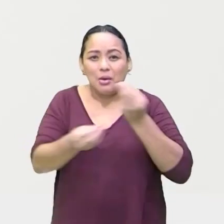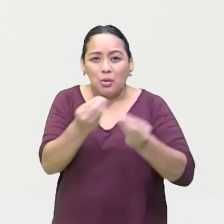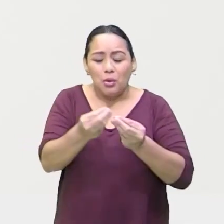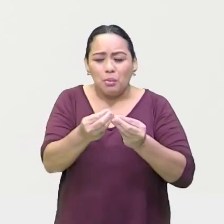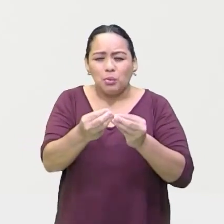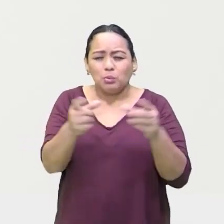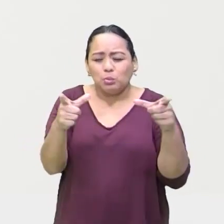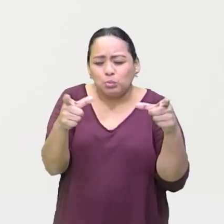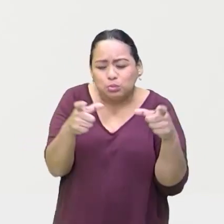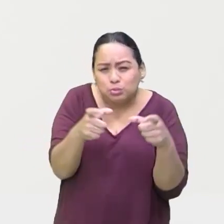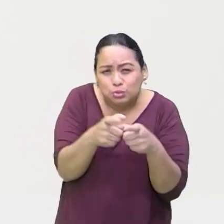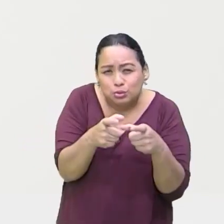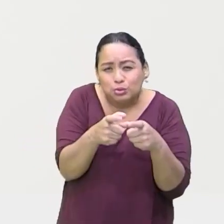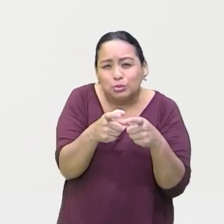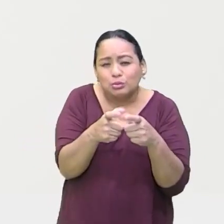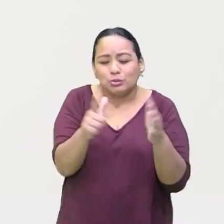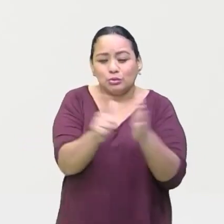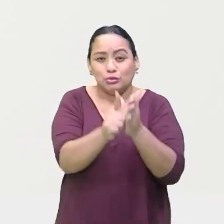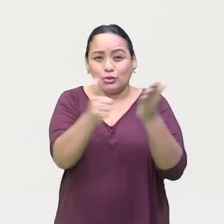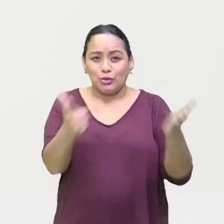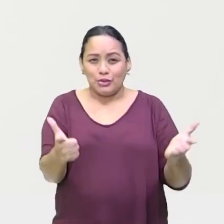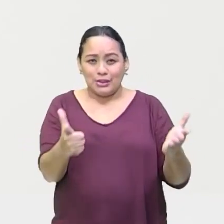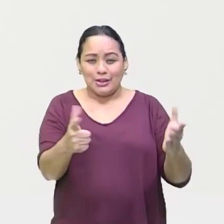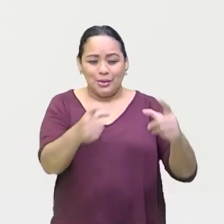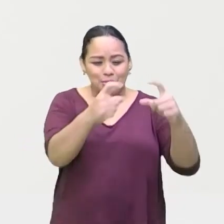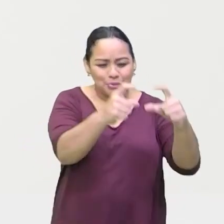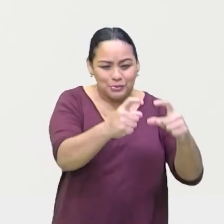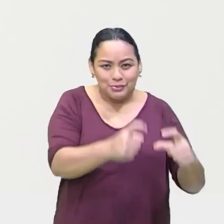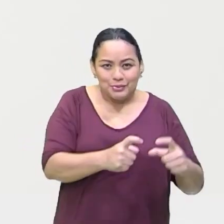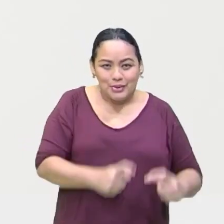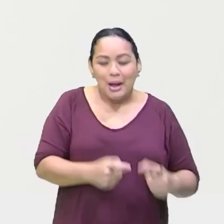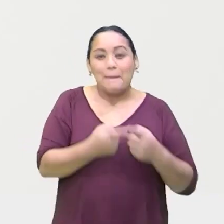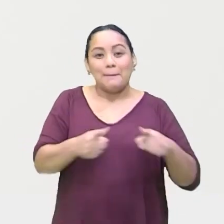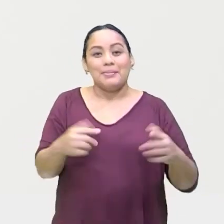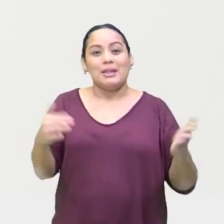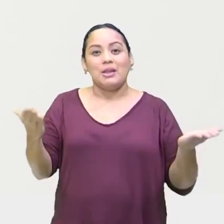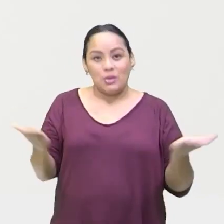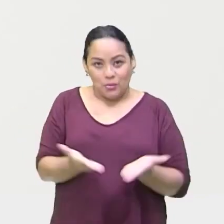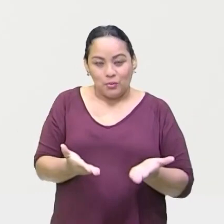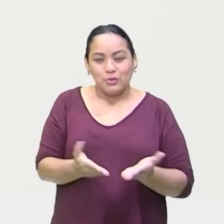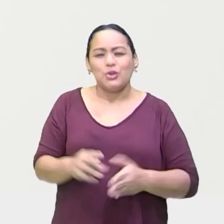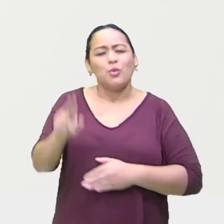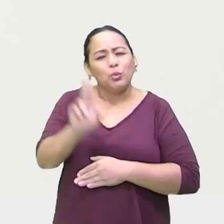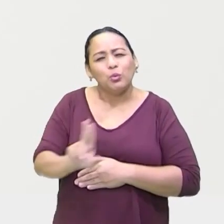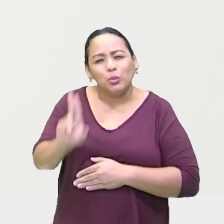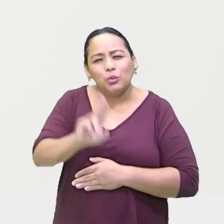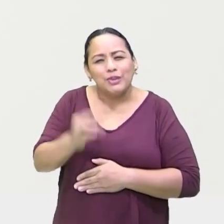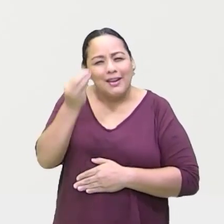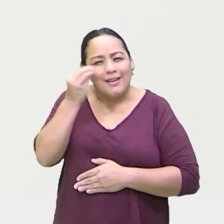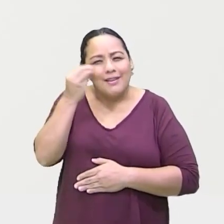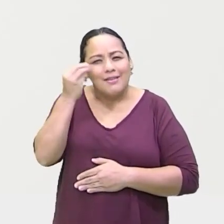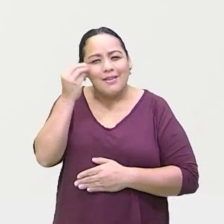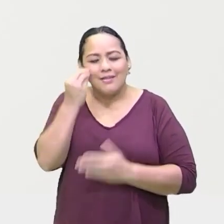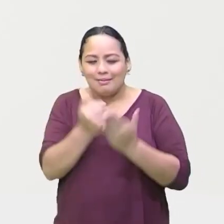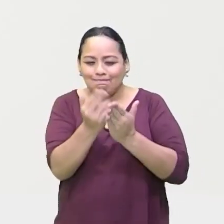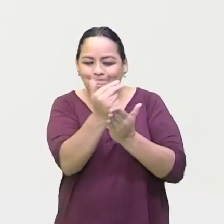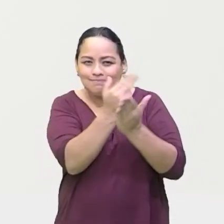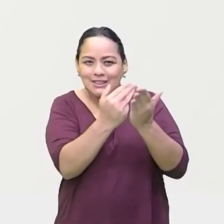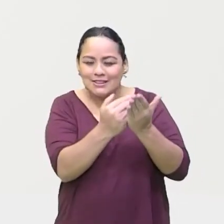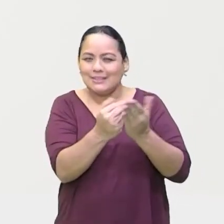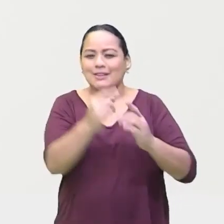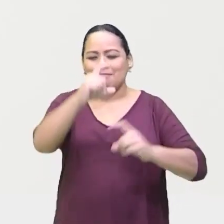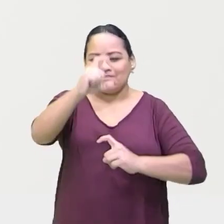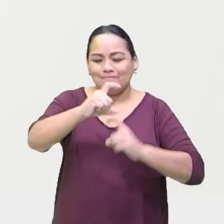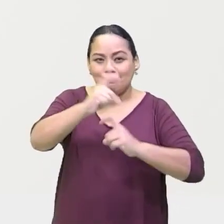pouco espaço nos jornais, né? E deu muito certo e até hoje utiliza-se muito. Vamos avançar aqui,